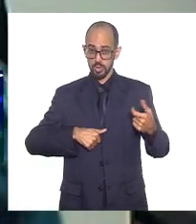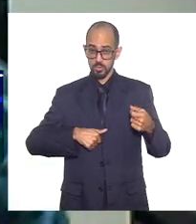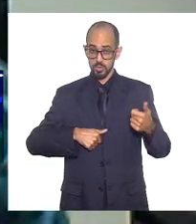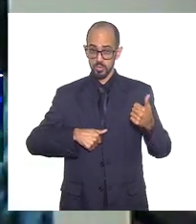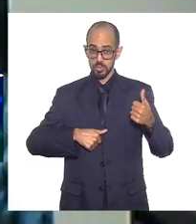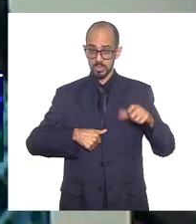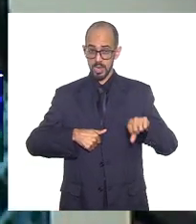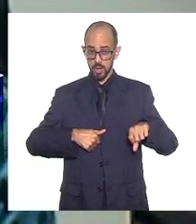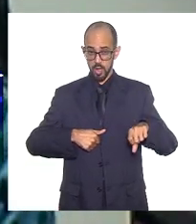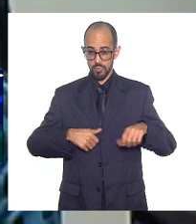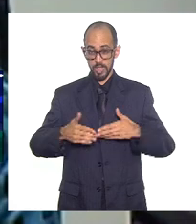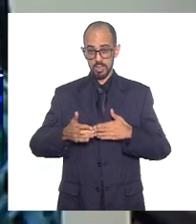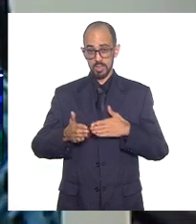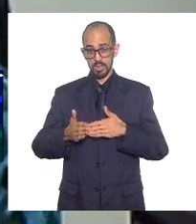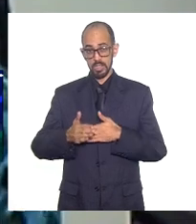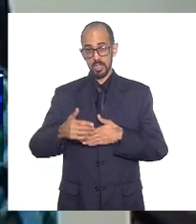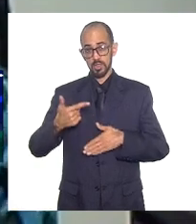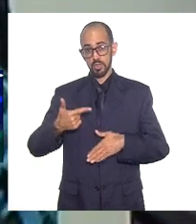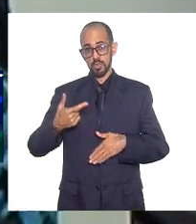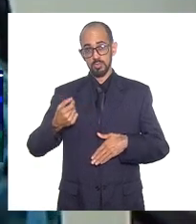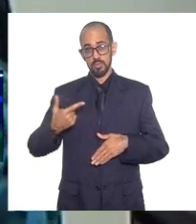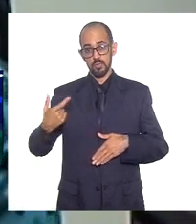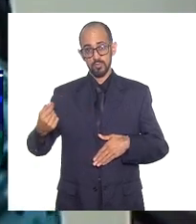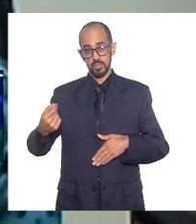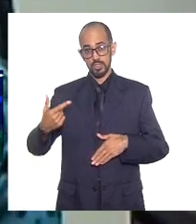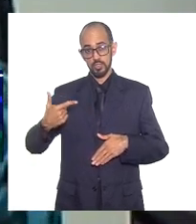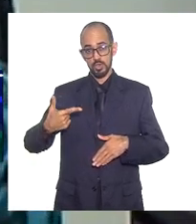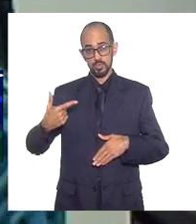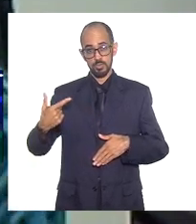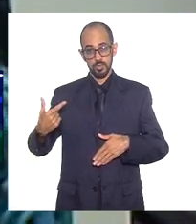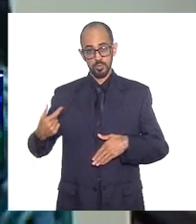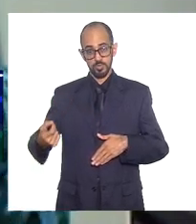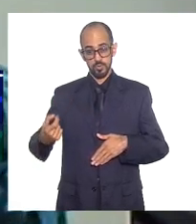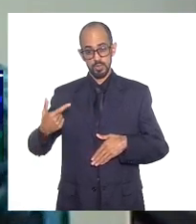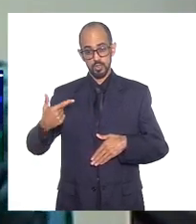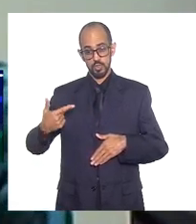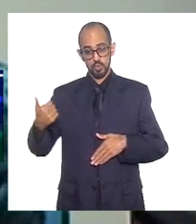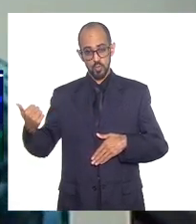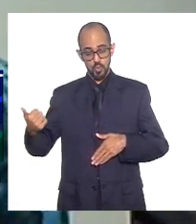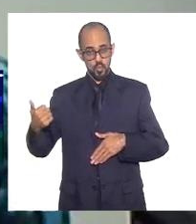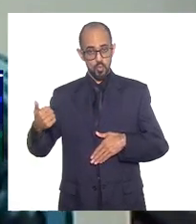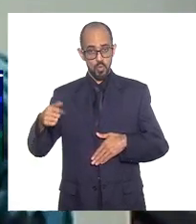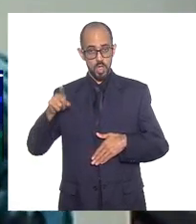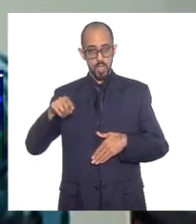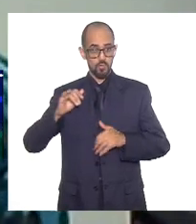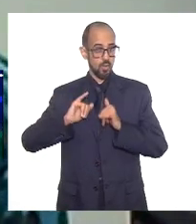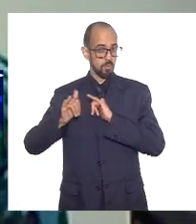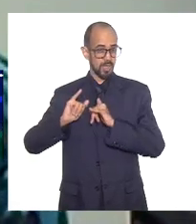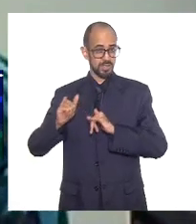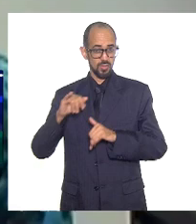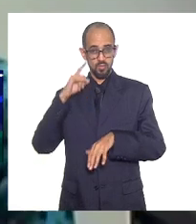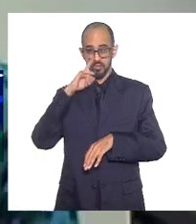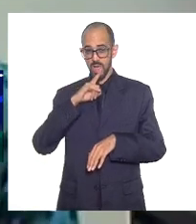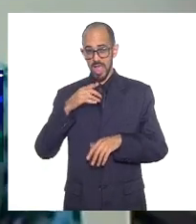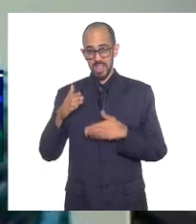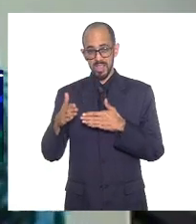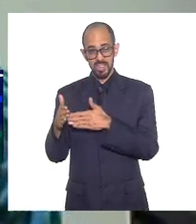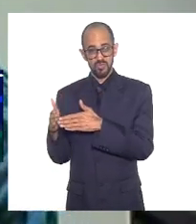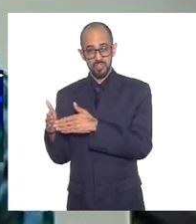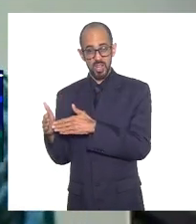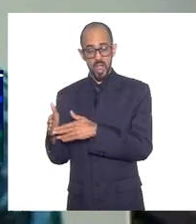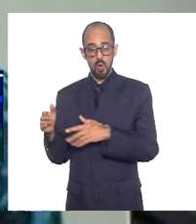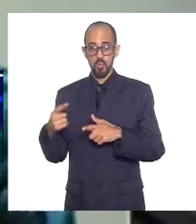ano de 2020 e 2021 terão dados que não poderão ser precisos, eu não quero dizer que não